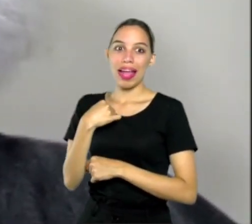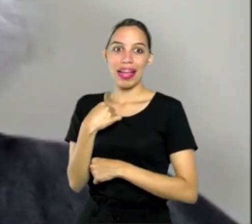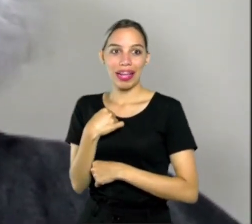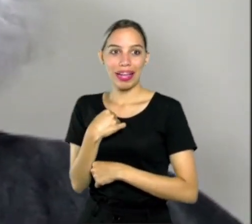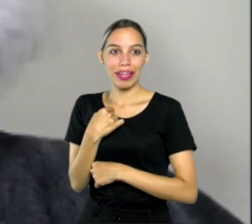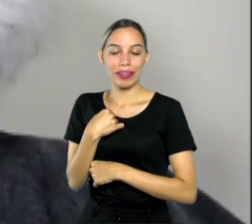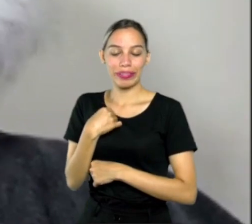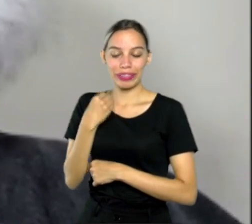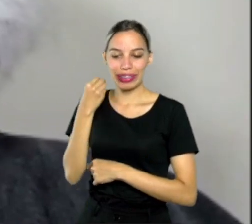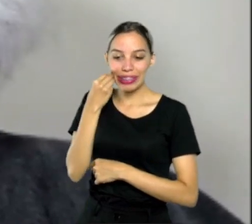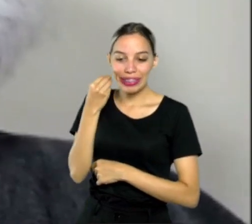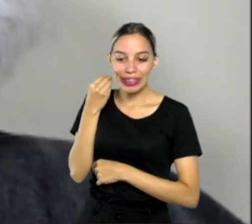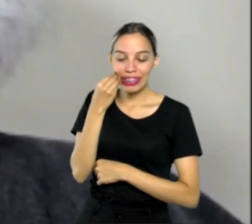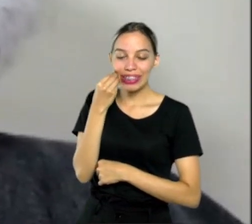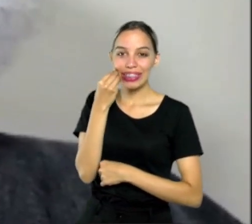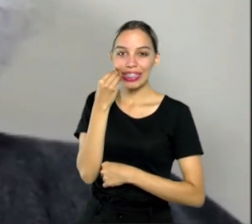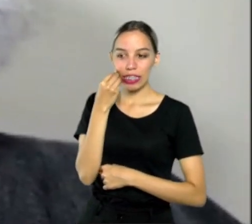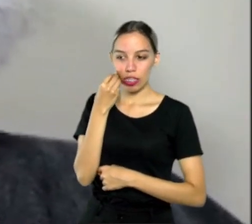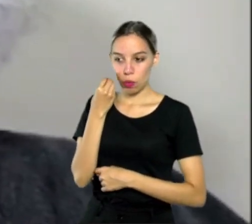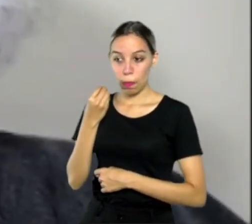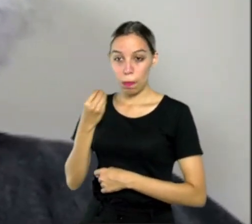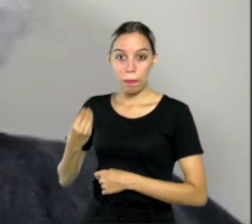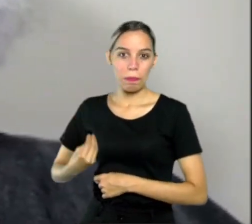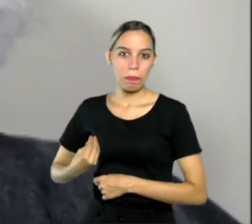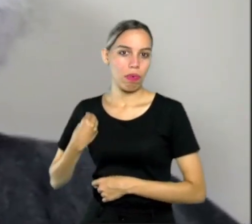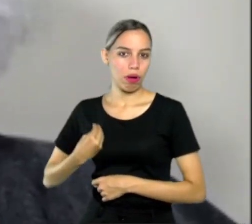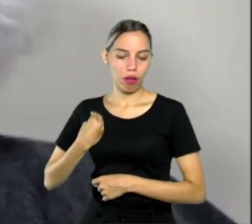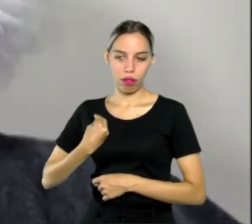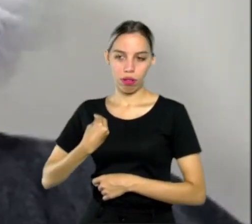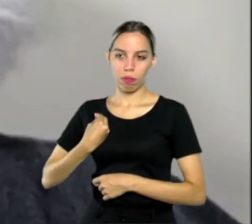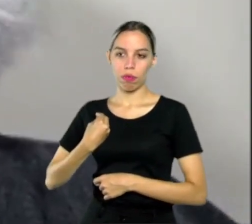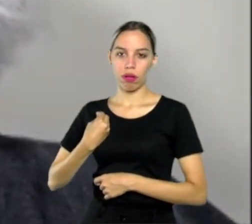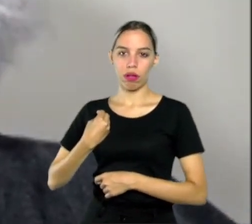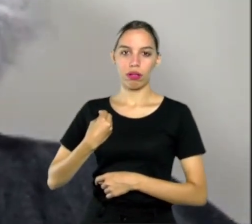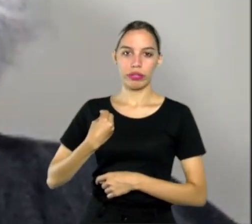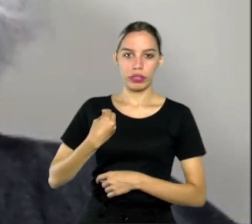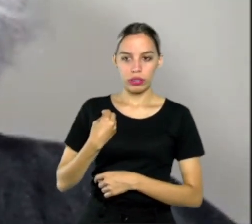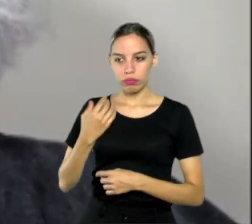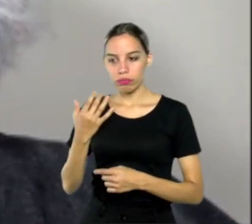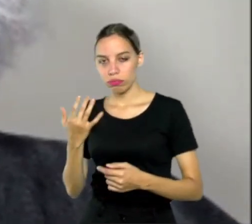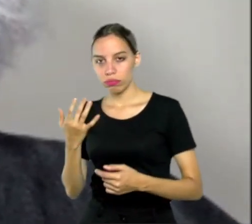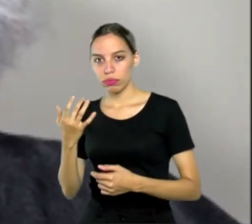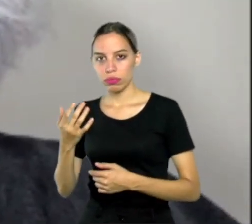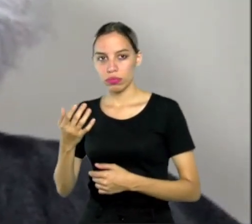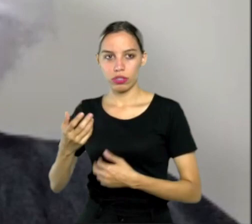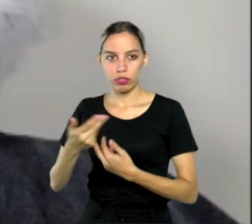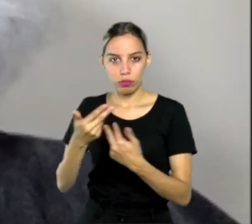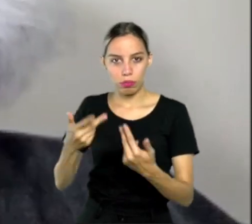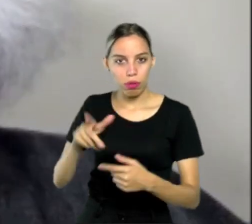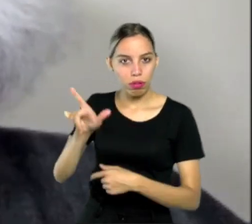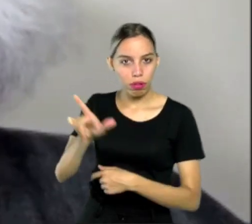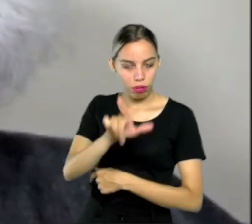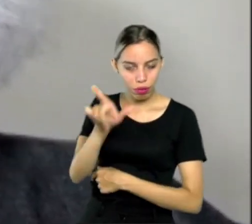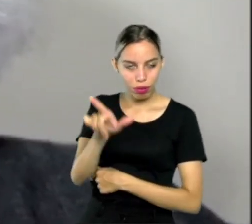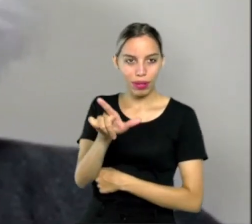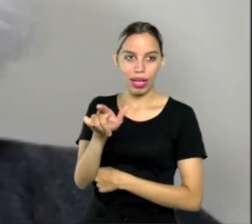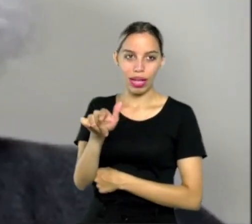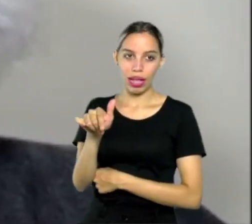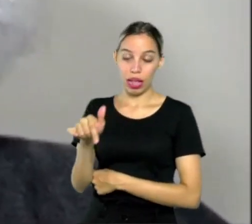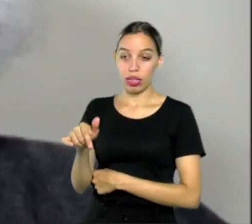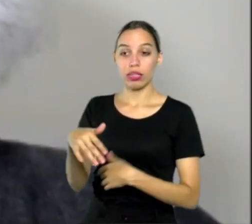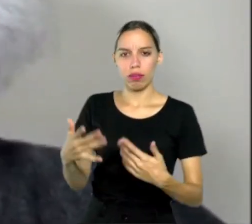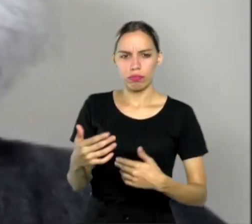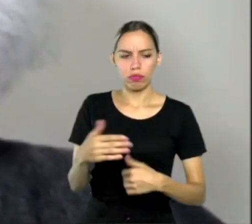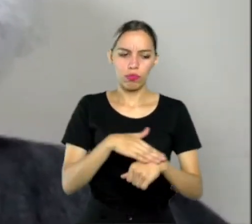de participação das mulheres nas atividades artísticas, literárias, minha filha falou para mim: mãe, na